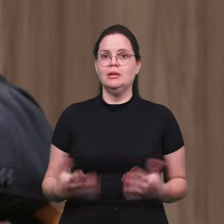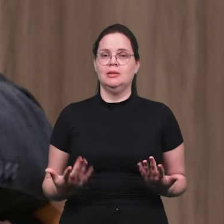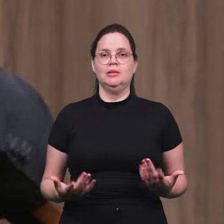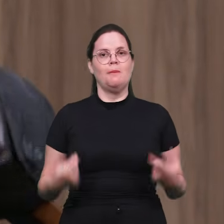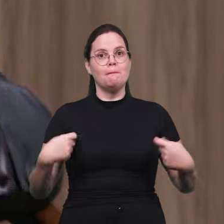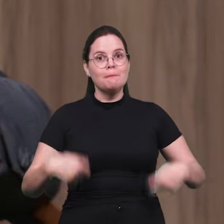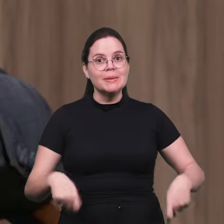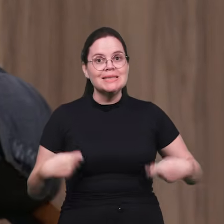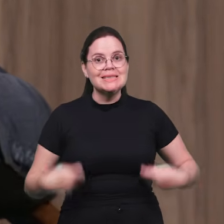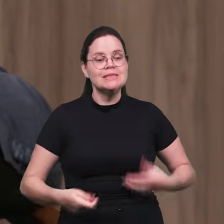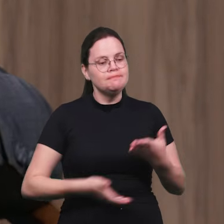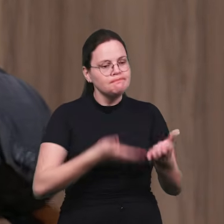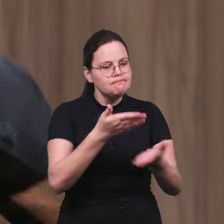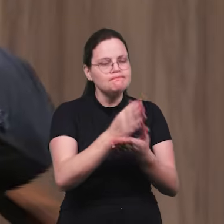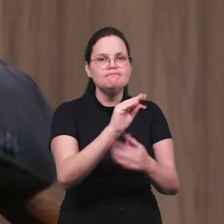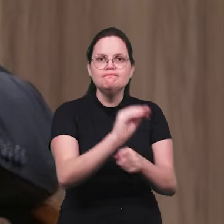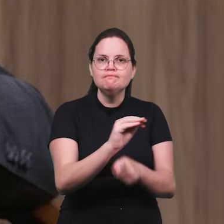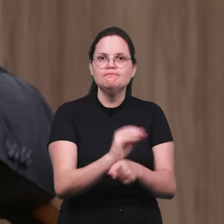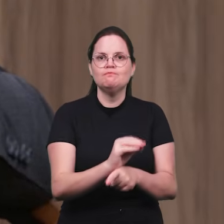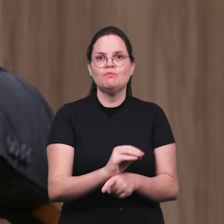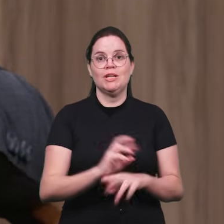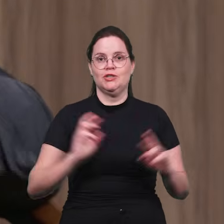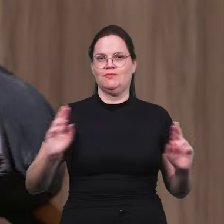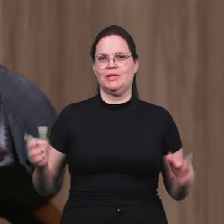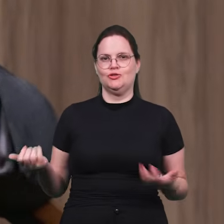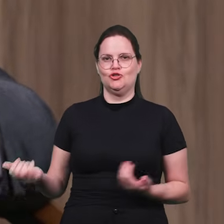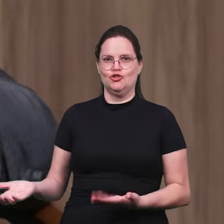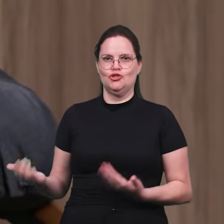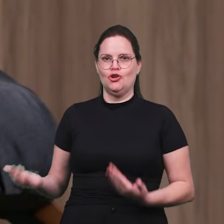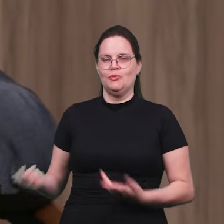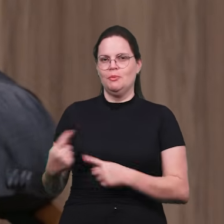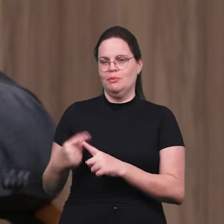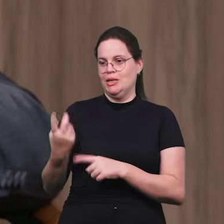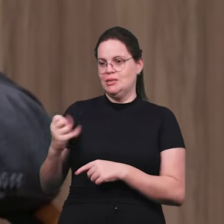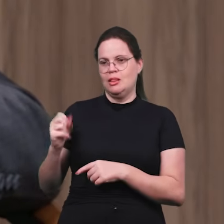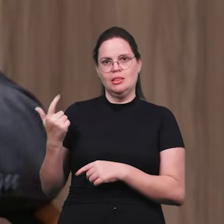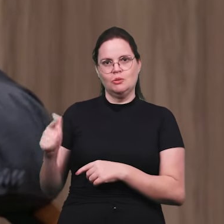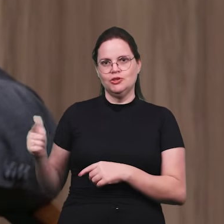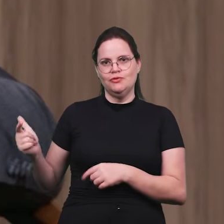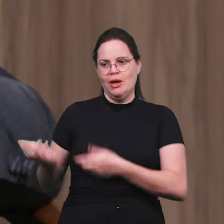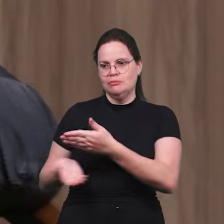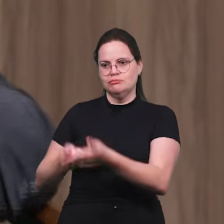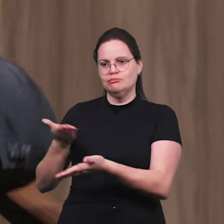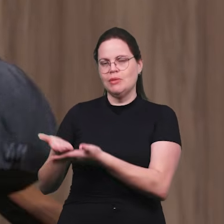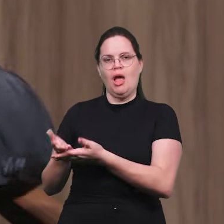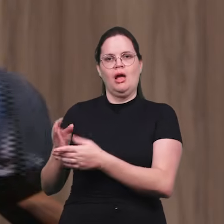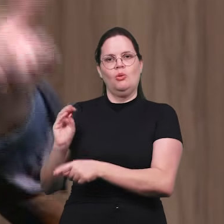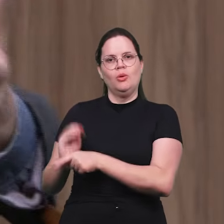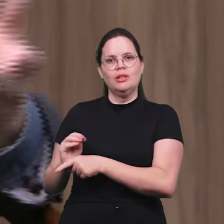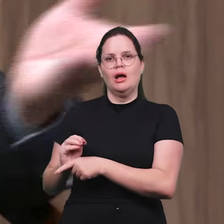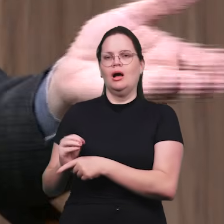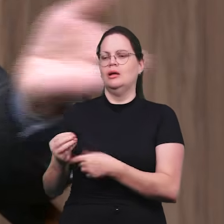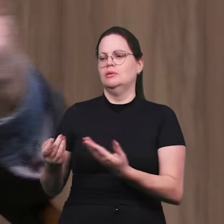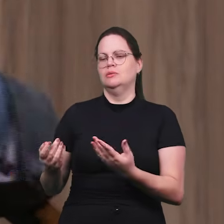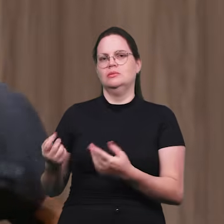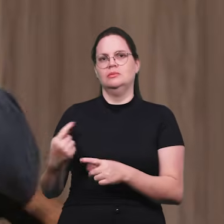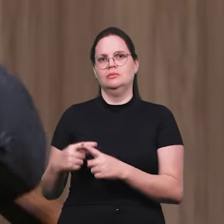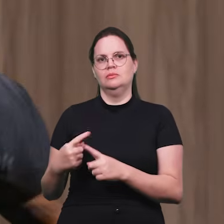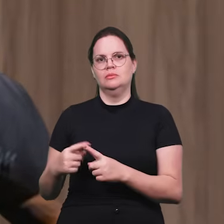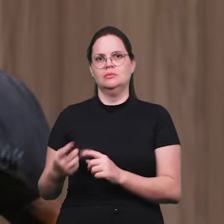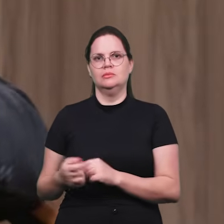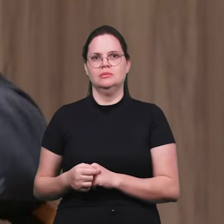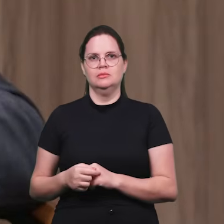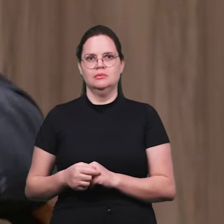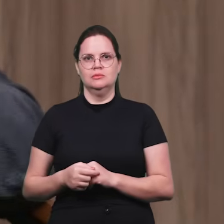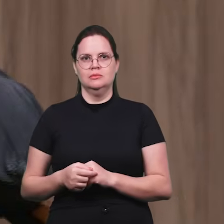precisa disso. Diferente dos mais jovens, que mesmo não tendo, né, uma complicação, estou